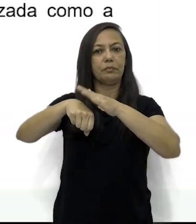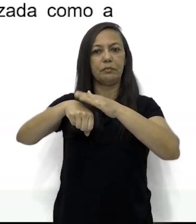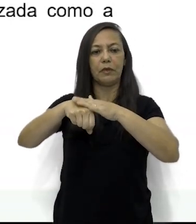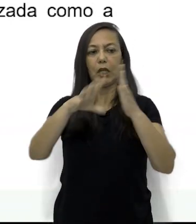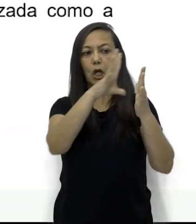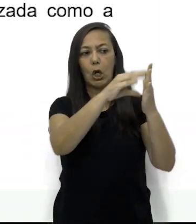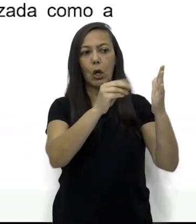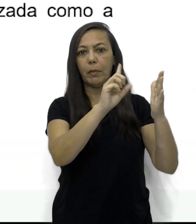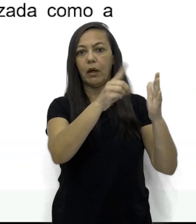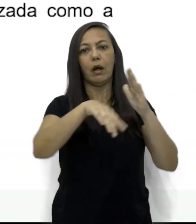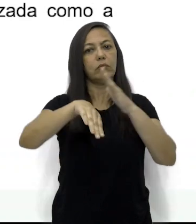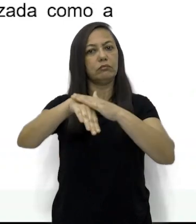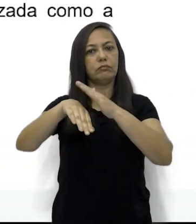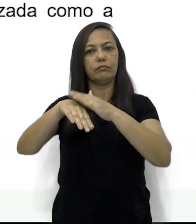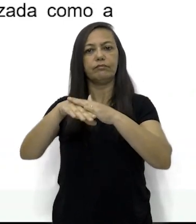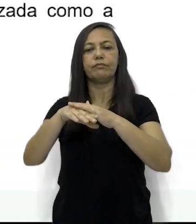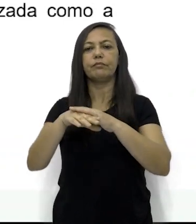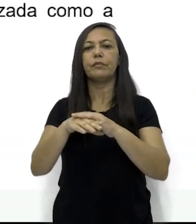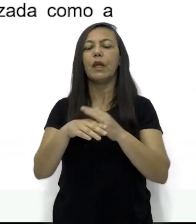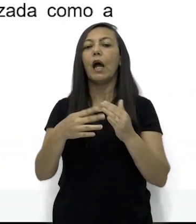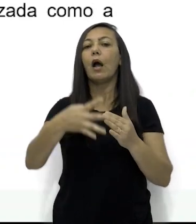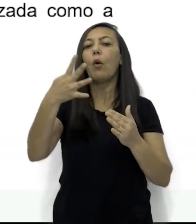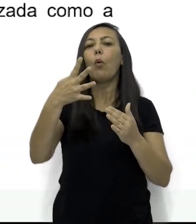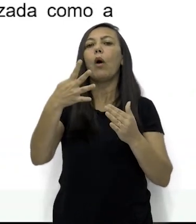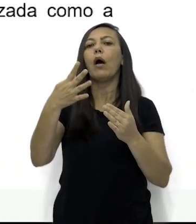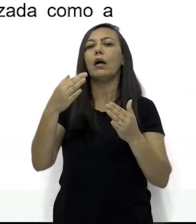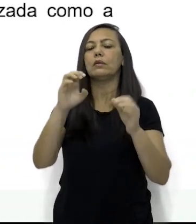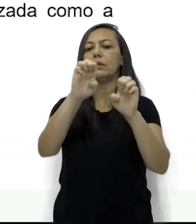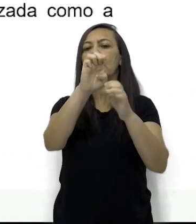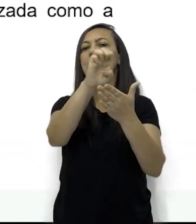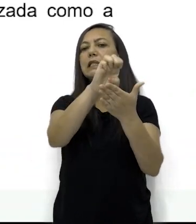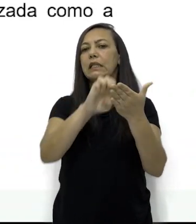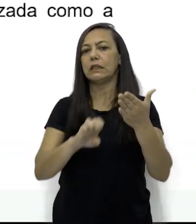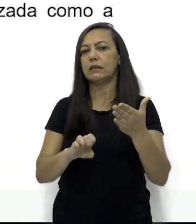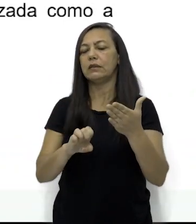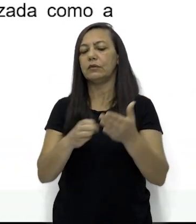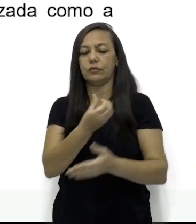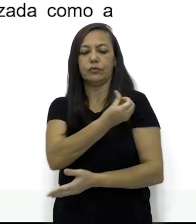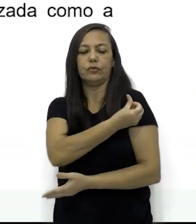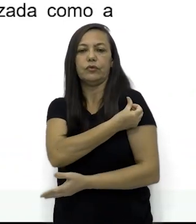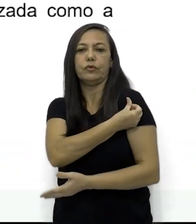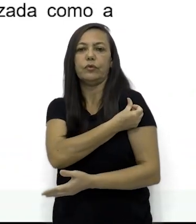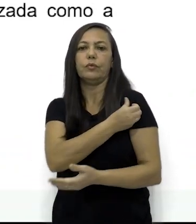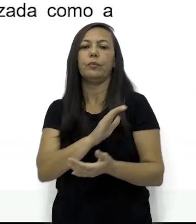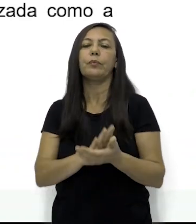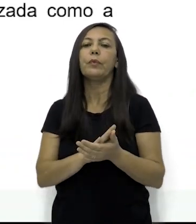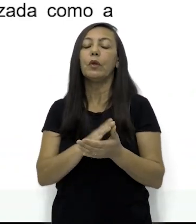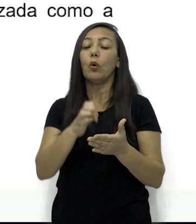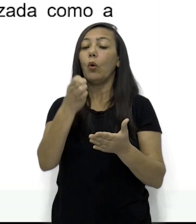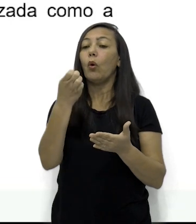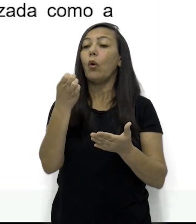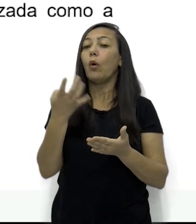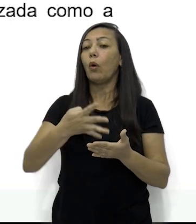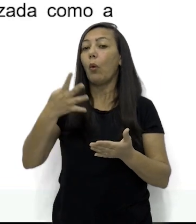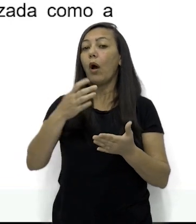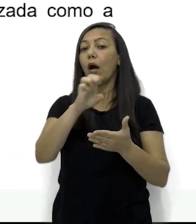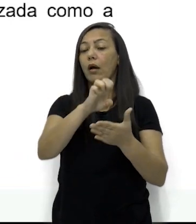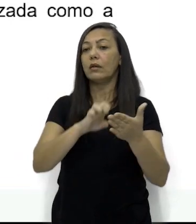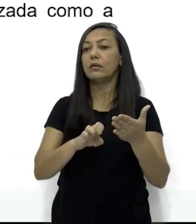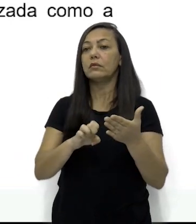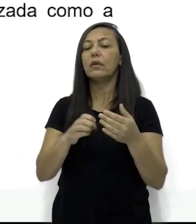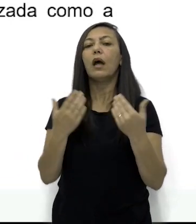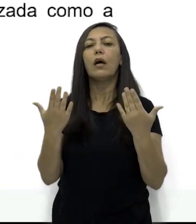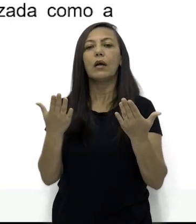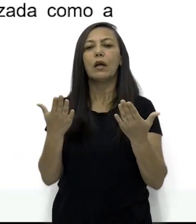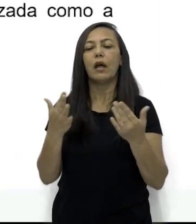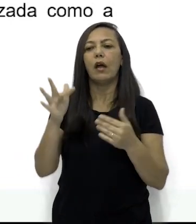bom? Ótimo exercício. Vamos para o quarto e último exercício do sexto ano. No quarto exercício, nós temos um exercício